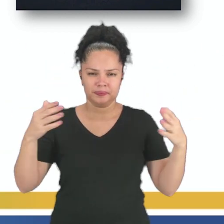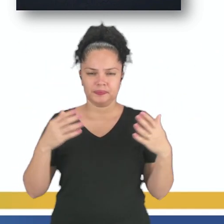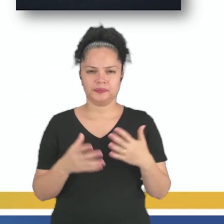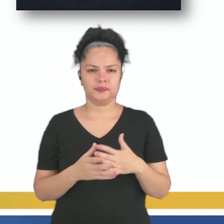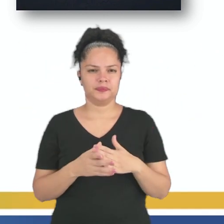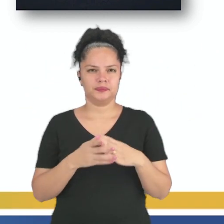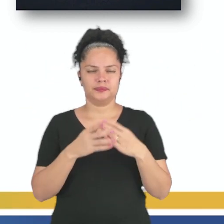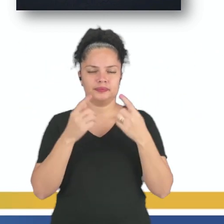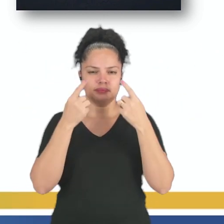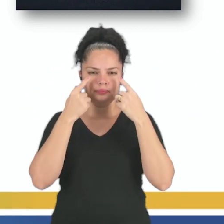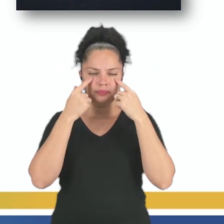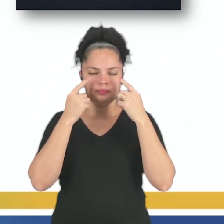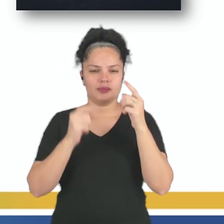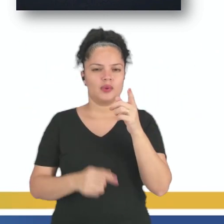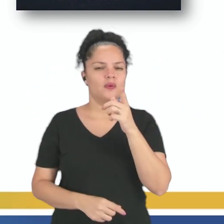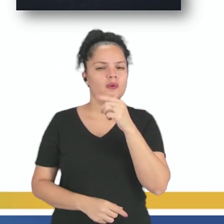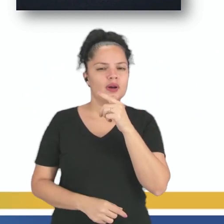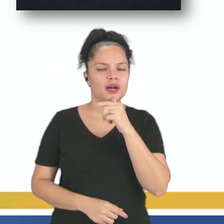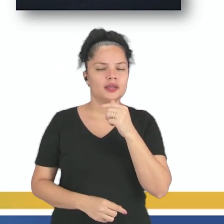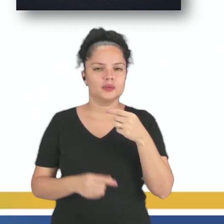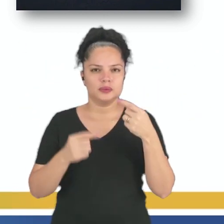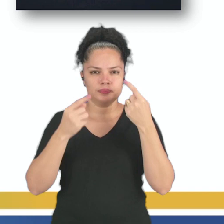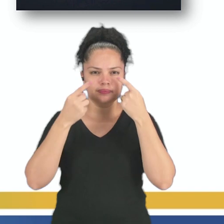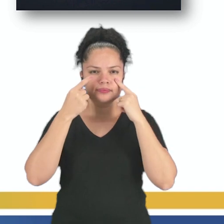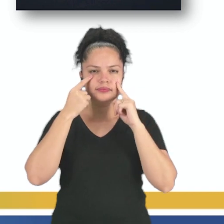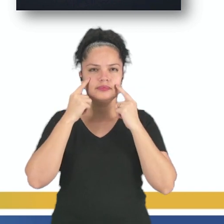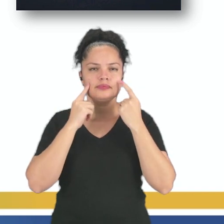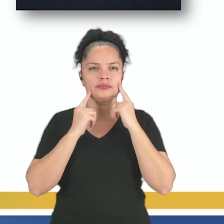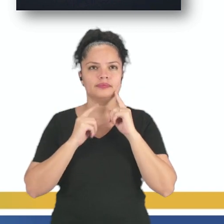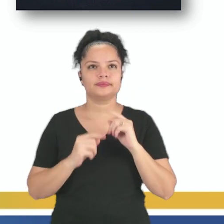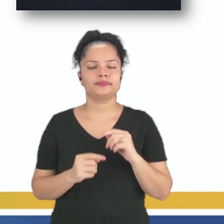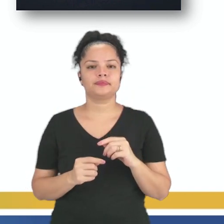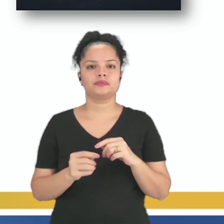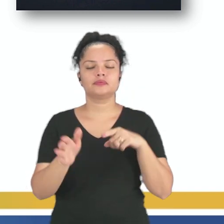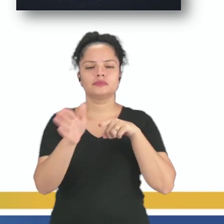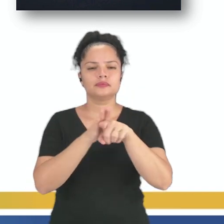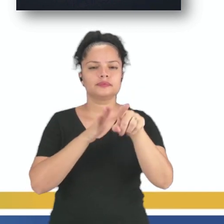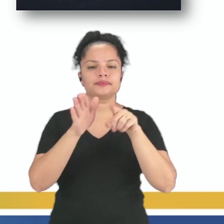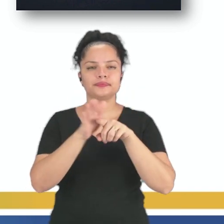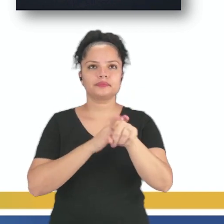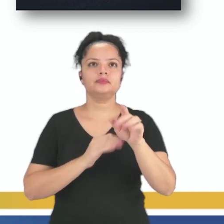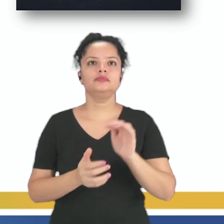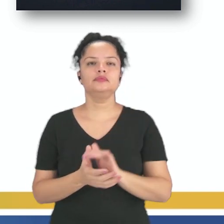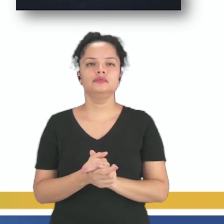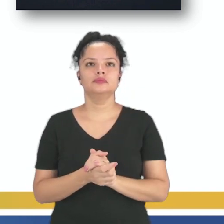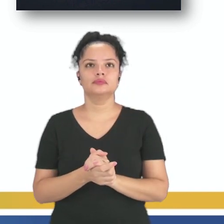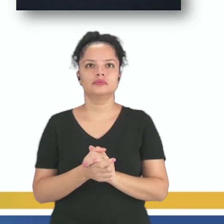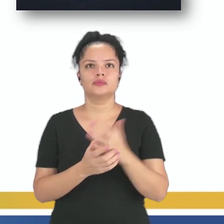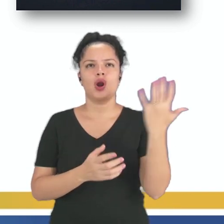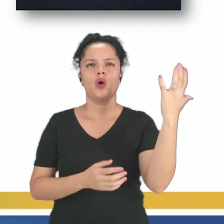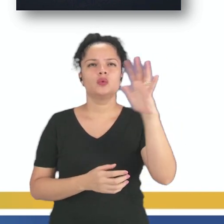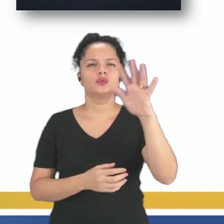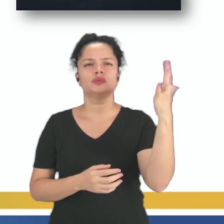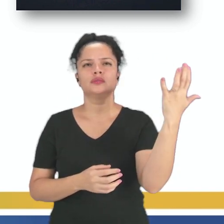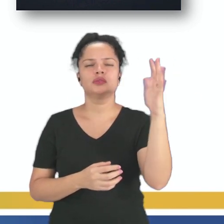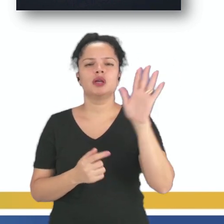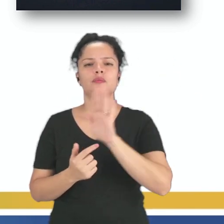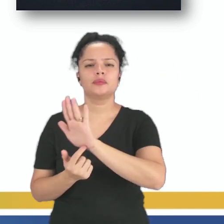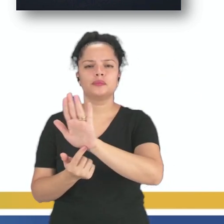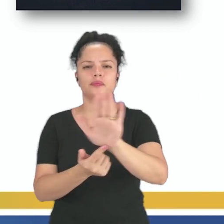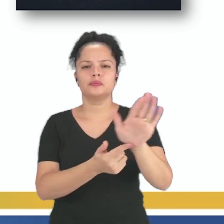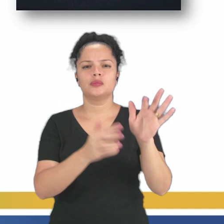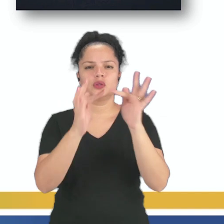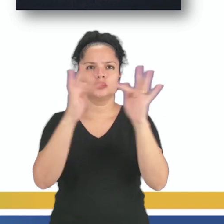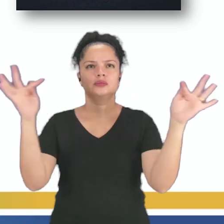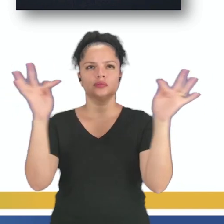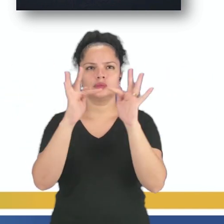cheios d'água. Então vamos lá as perguntas. Qual tempo aparece no trecho e por que ele